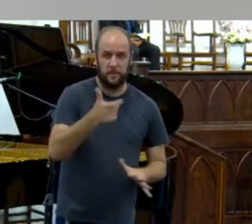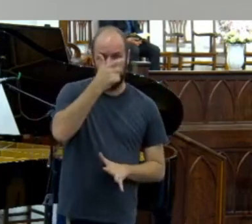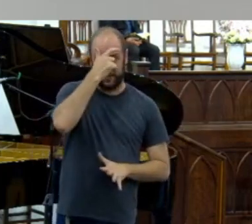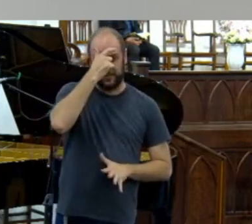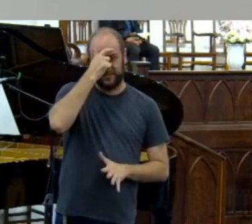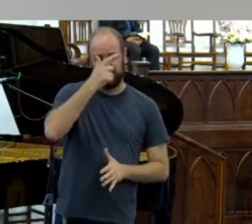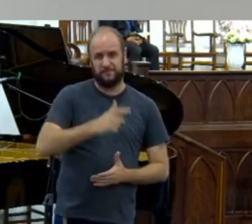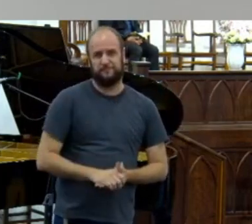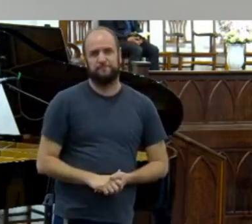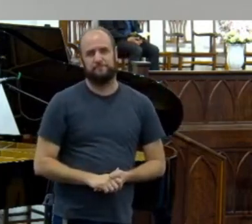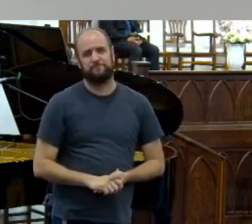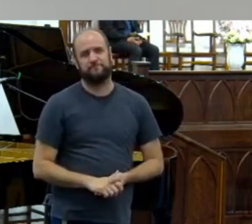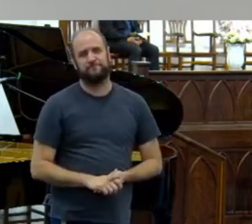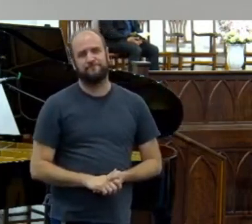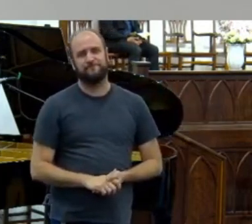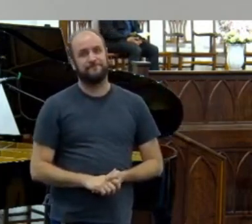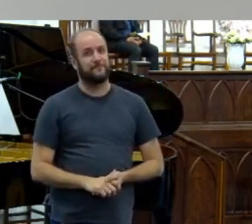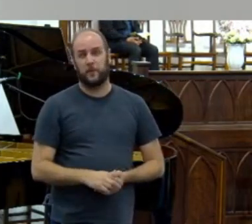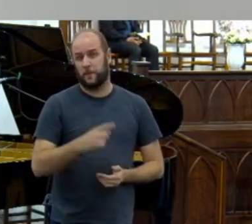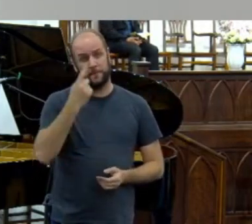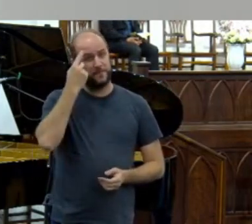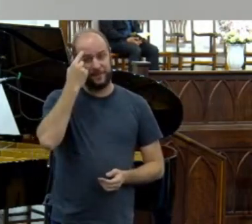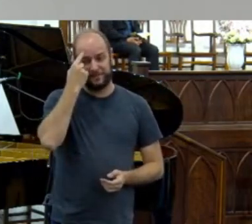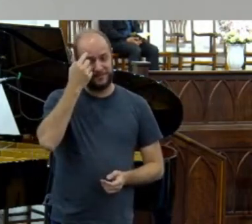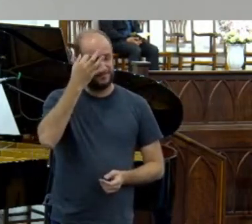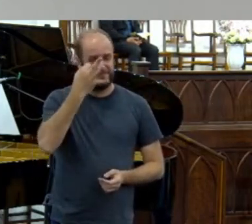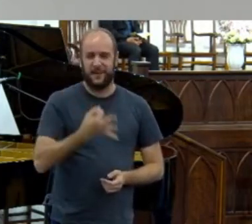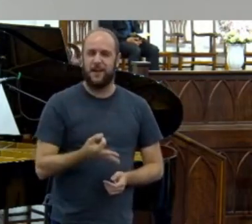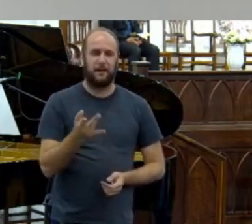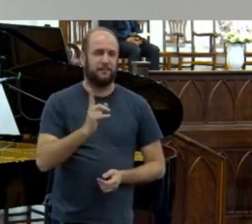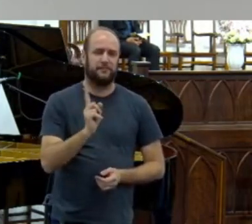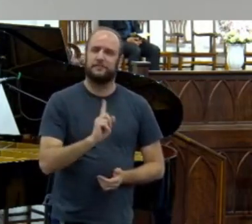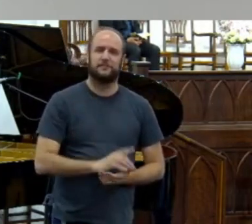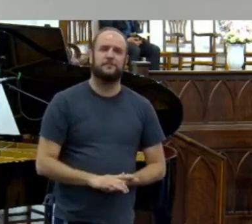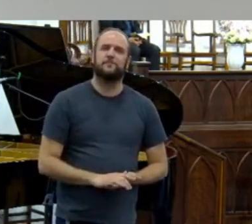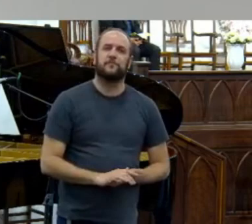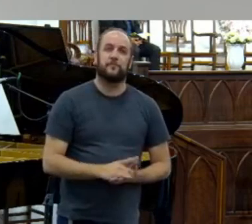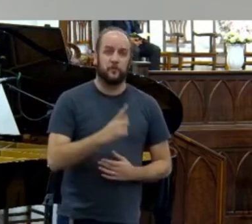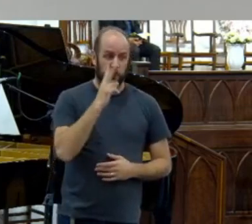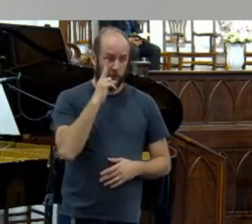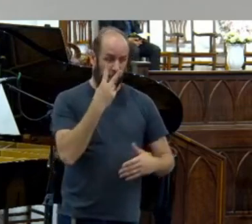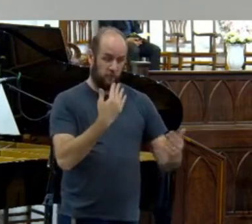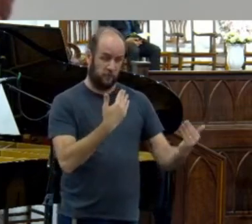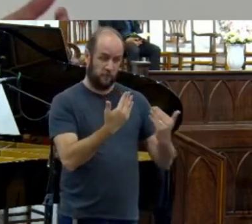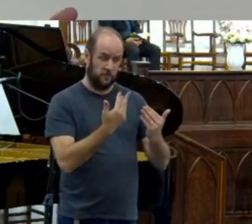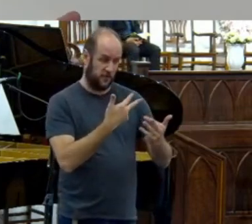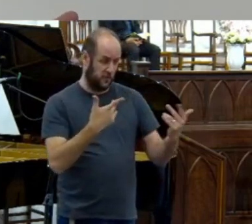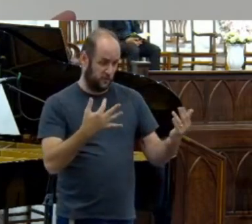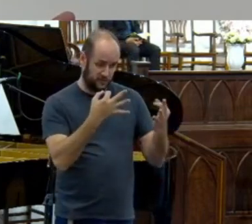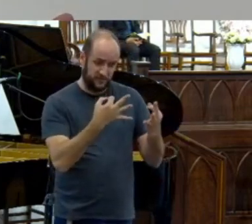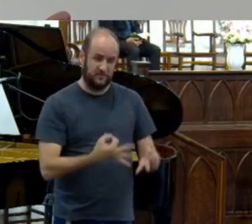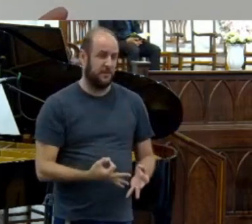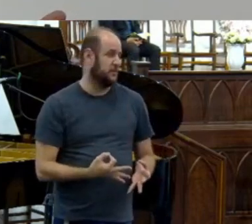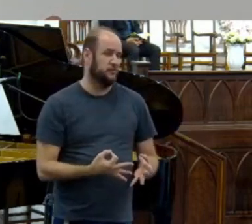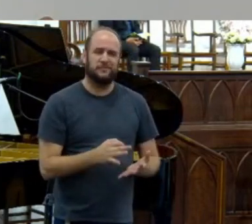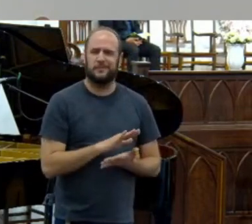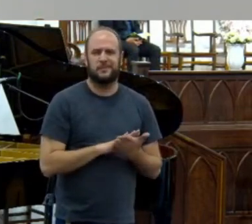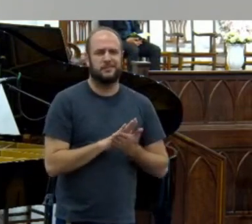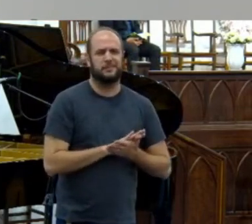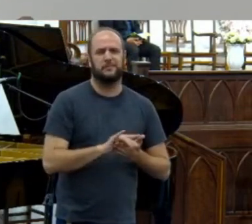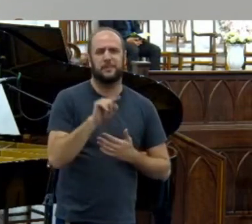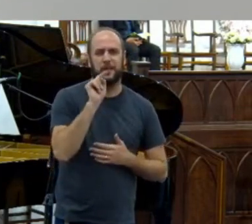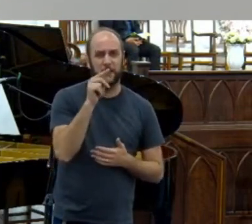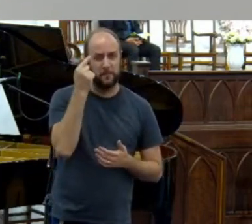mente. Você não pensa como devia pensar, você não avalia as coisas corretamente, você